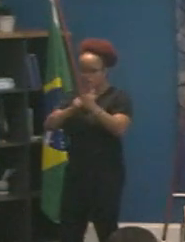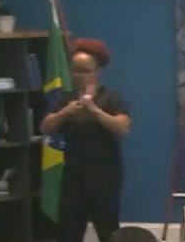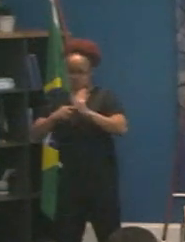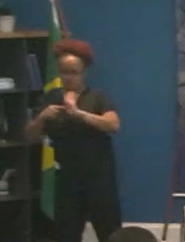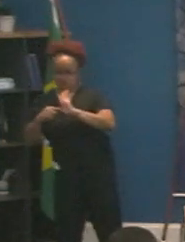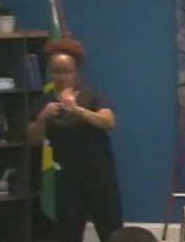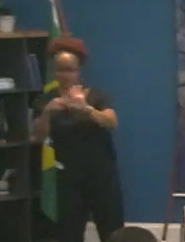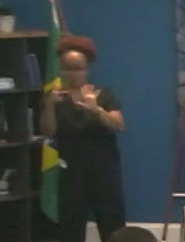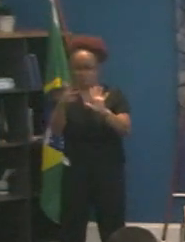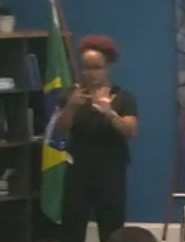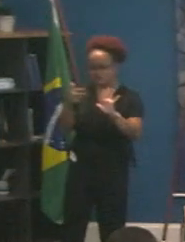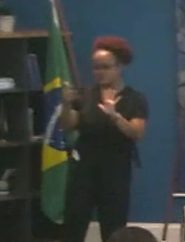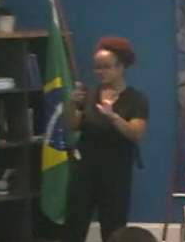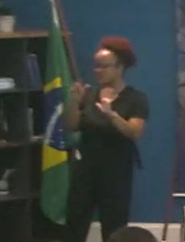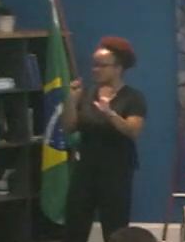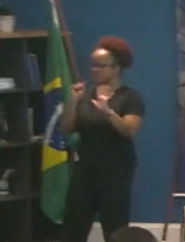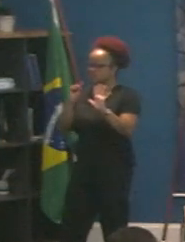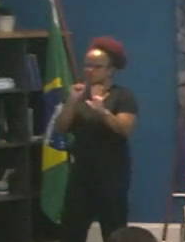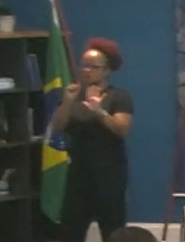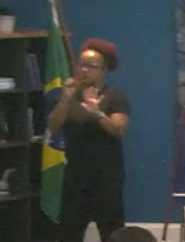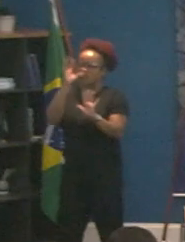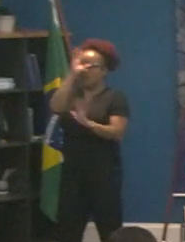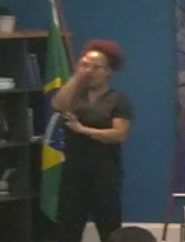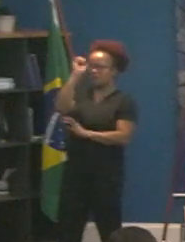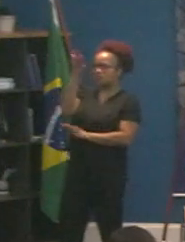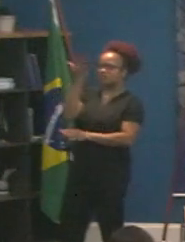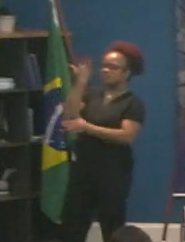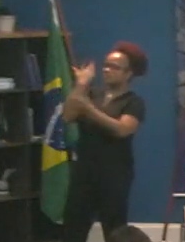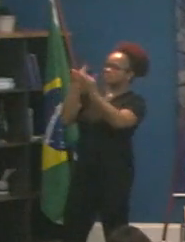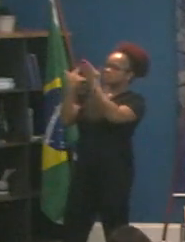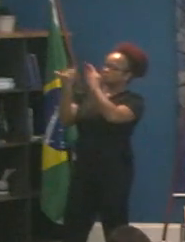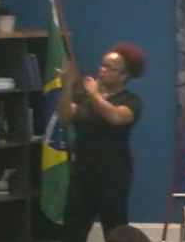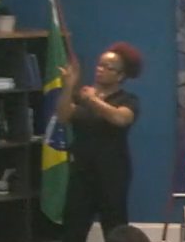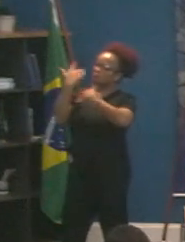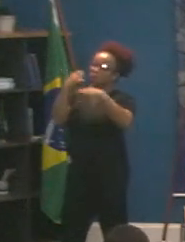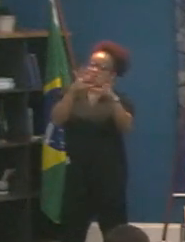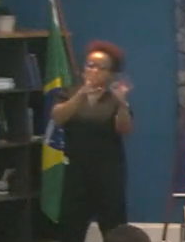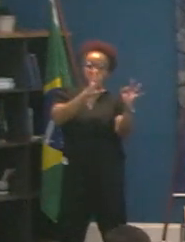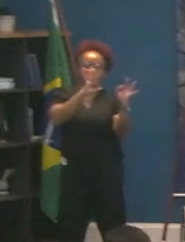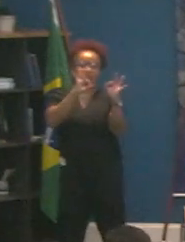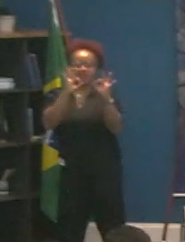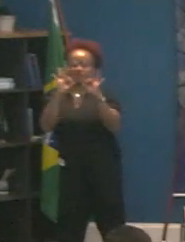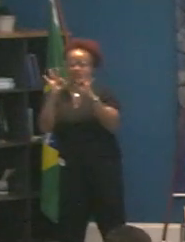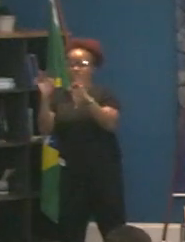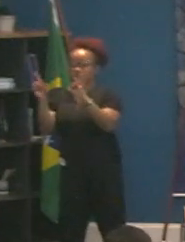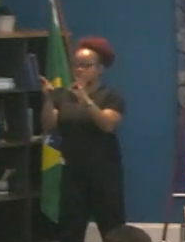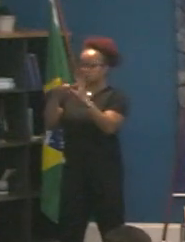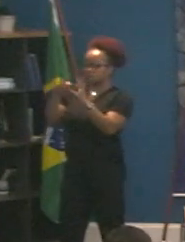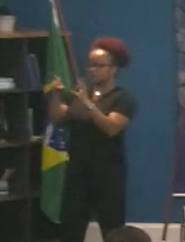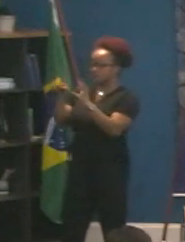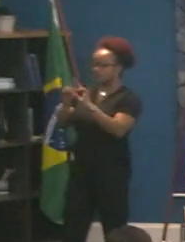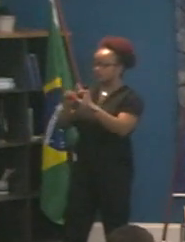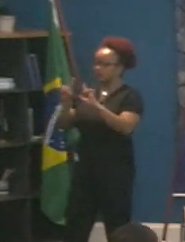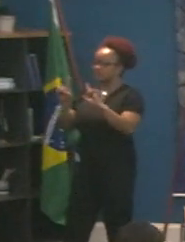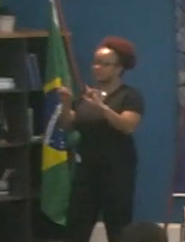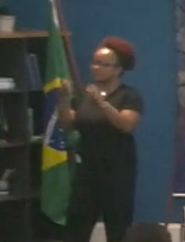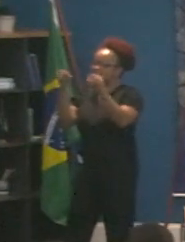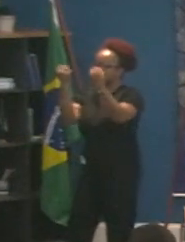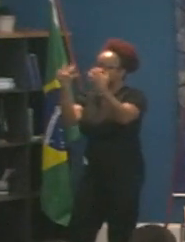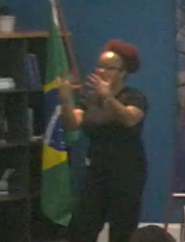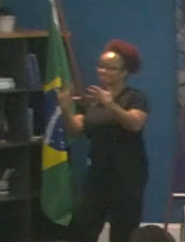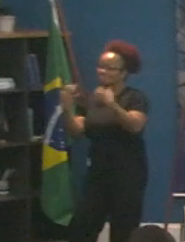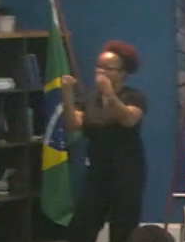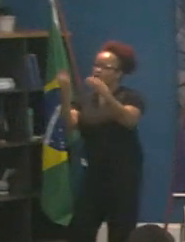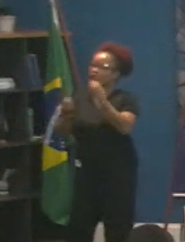das coisas que aprendi nos discos, quero lhe contar como eu